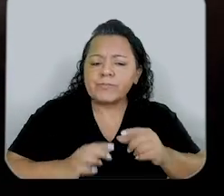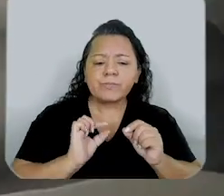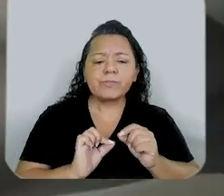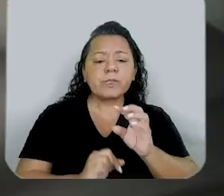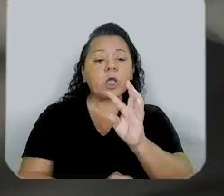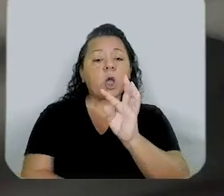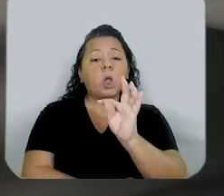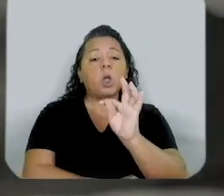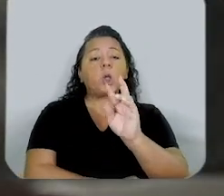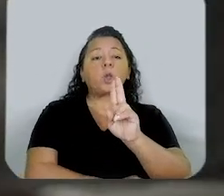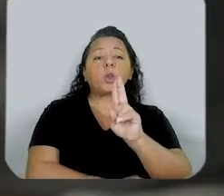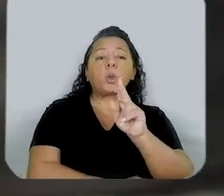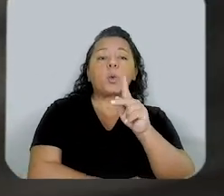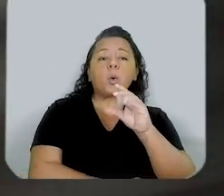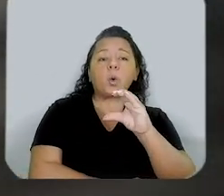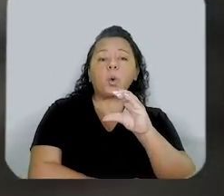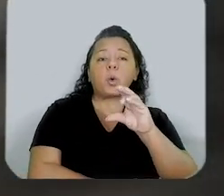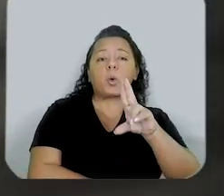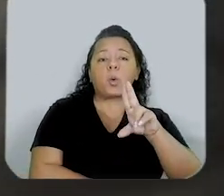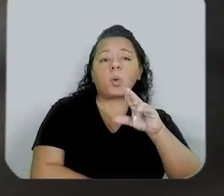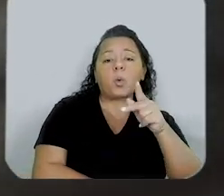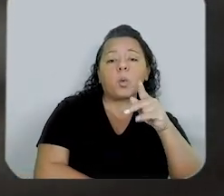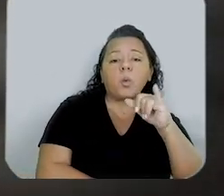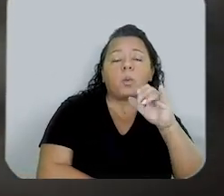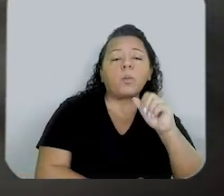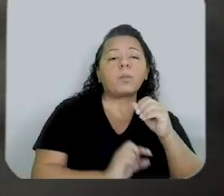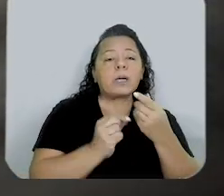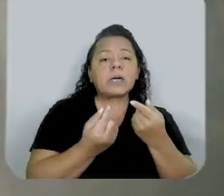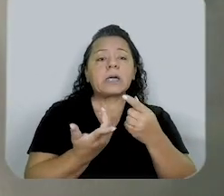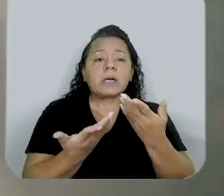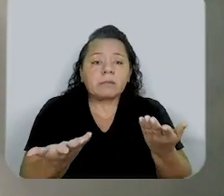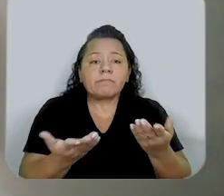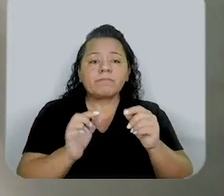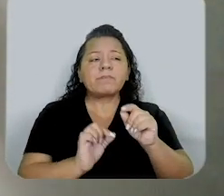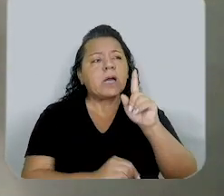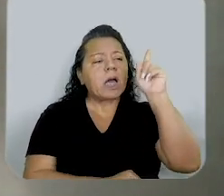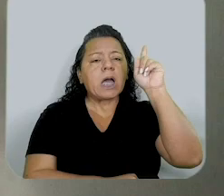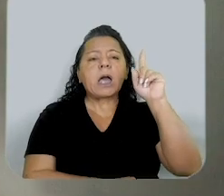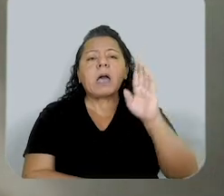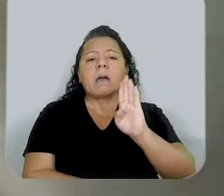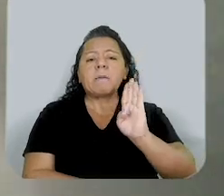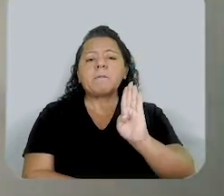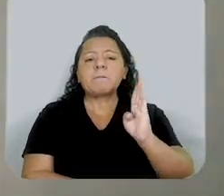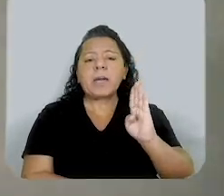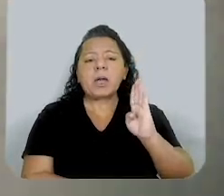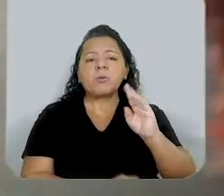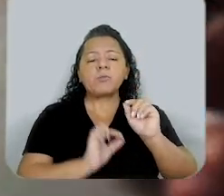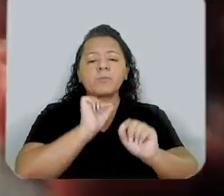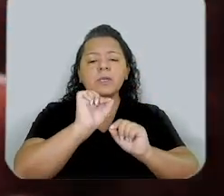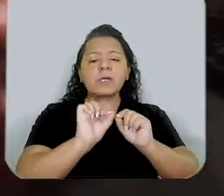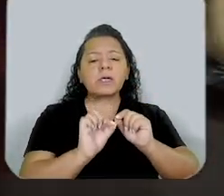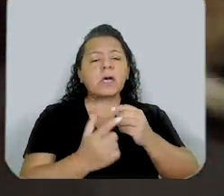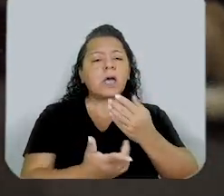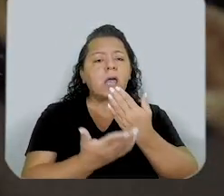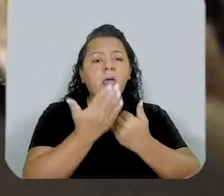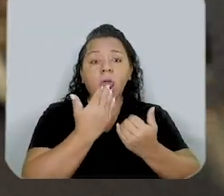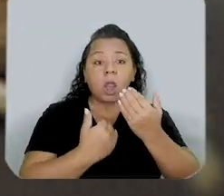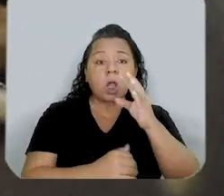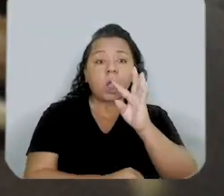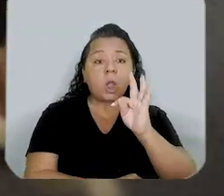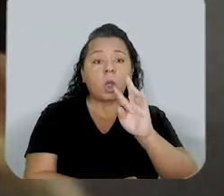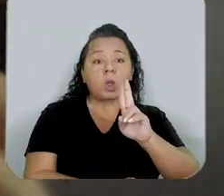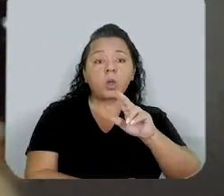eu vejo. Eu fui para a Bélgica fazer jantar e vi um belga comendo tucupi lá, o cara enlouqueceu, todo mundo enlouqueceu. Então eu não tenho